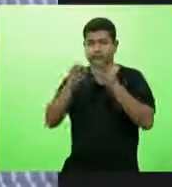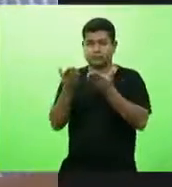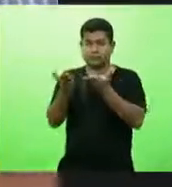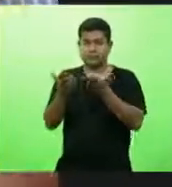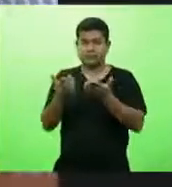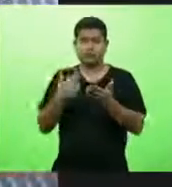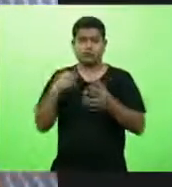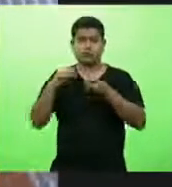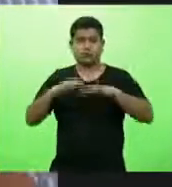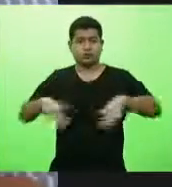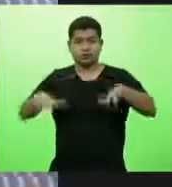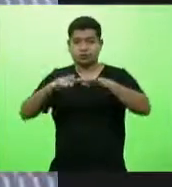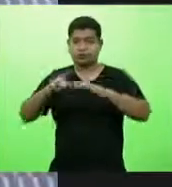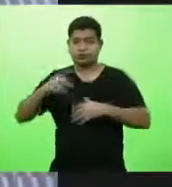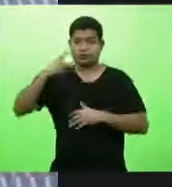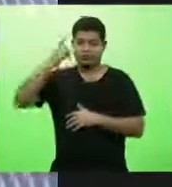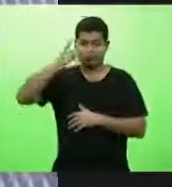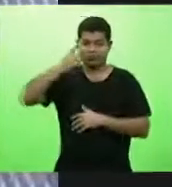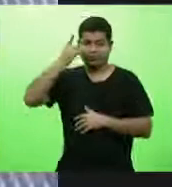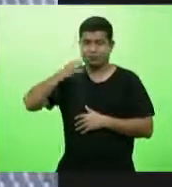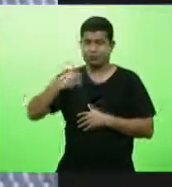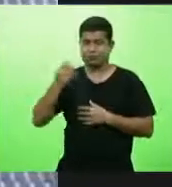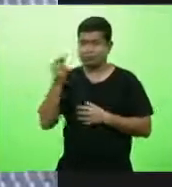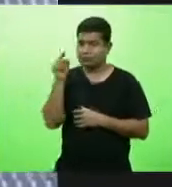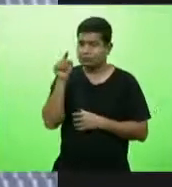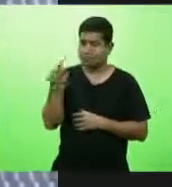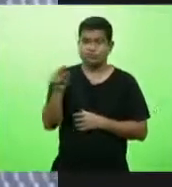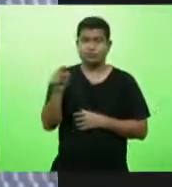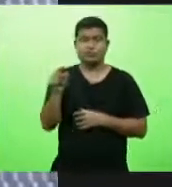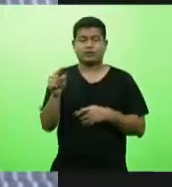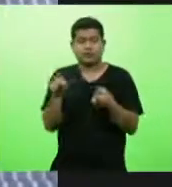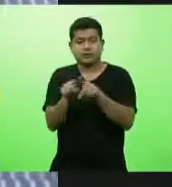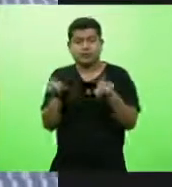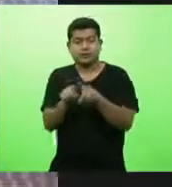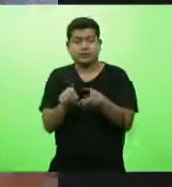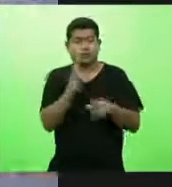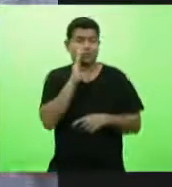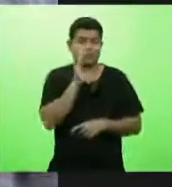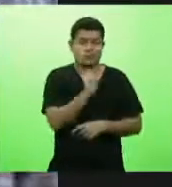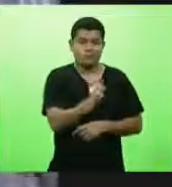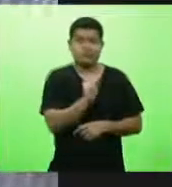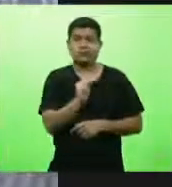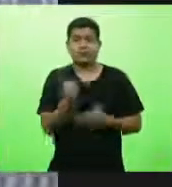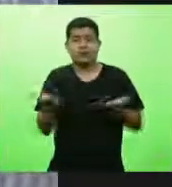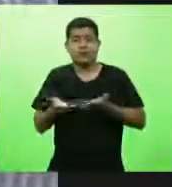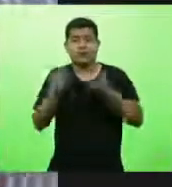todos os parlamentares, Vossa Excelência, deputado Bruno, agora deputado Sareta, né,